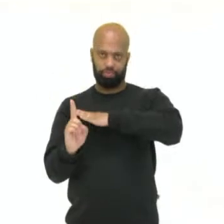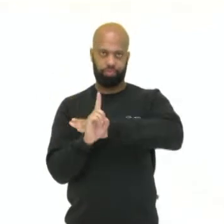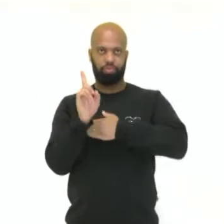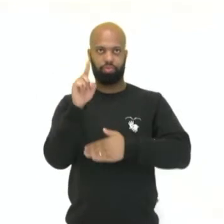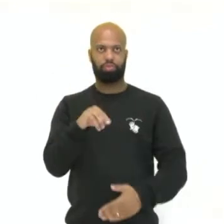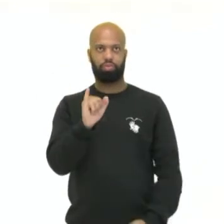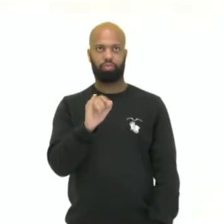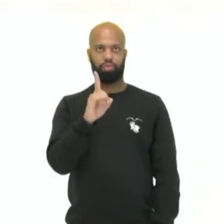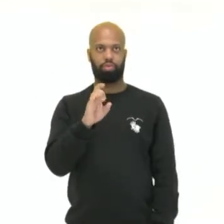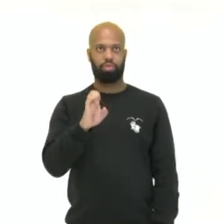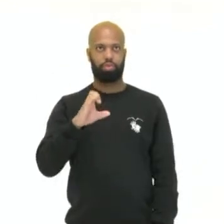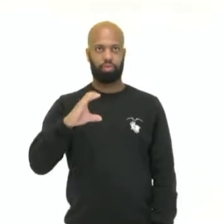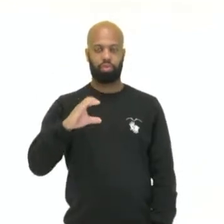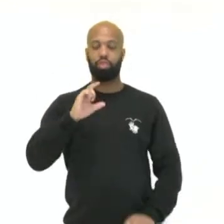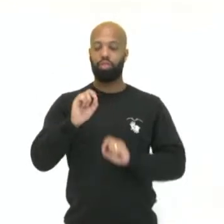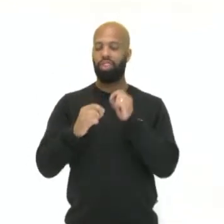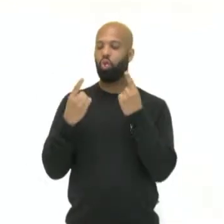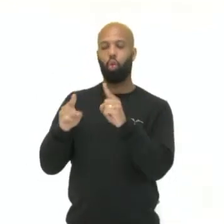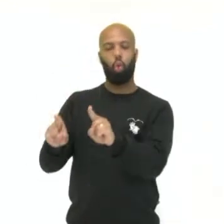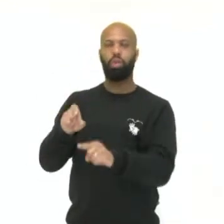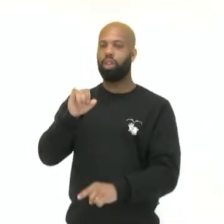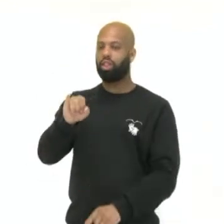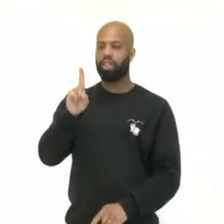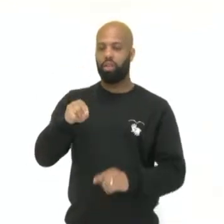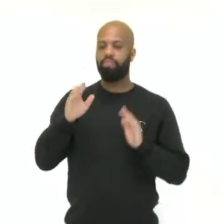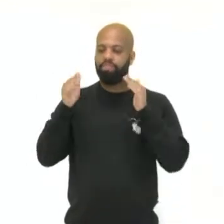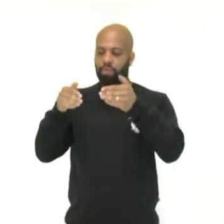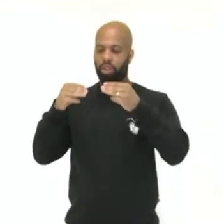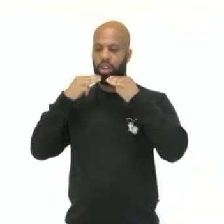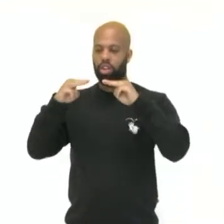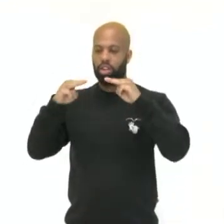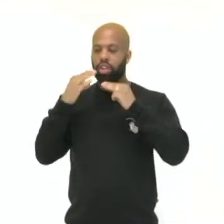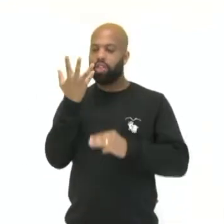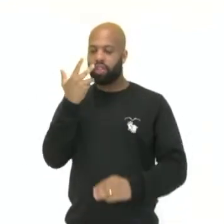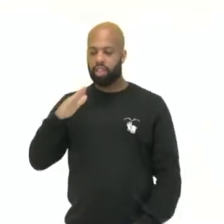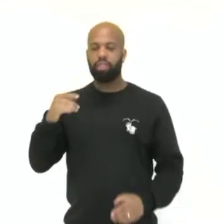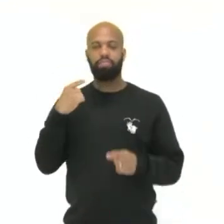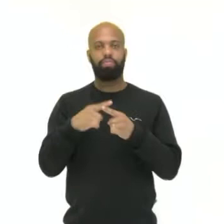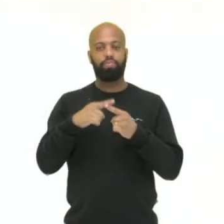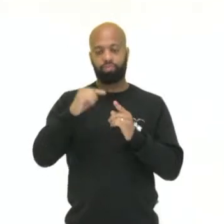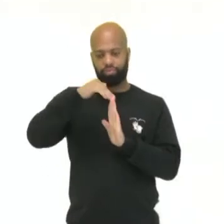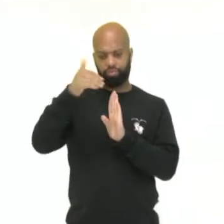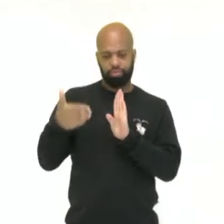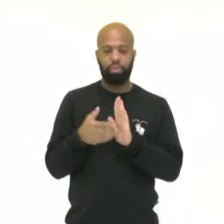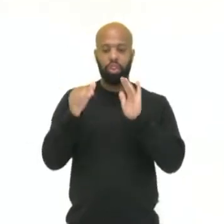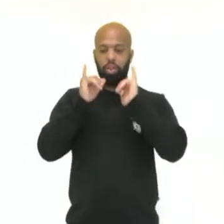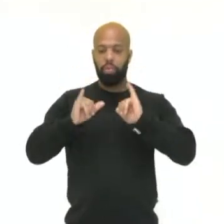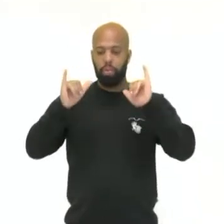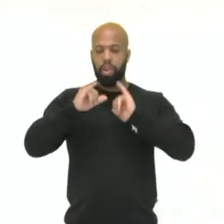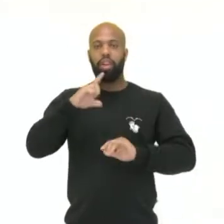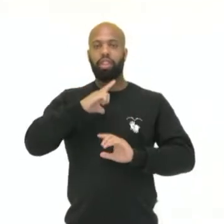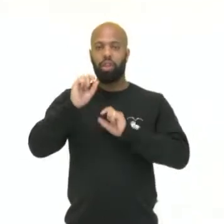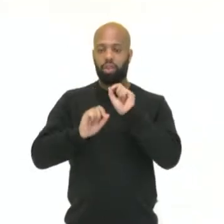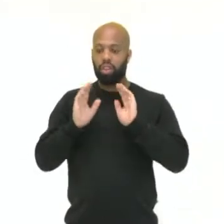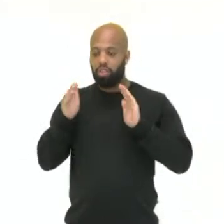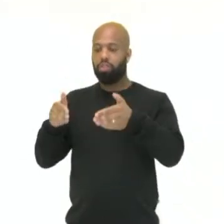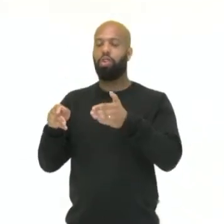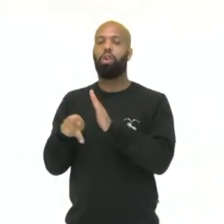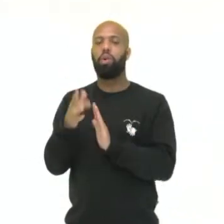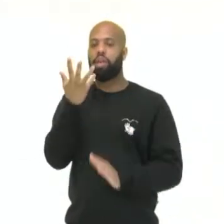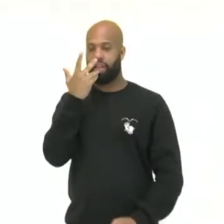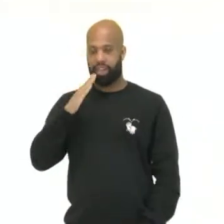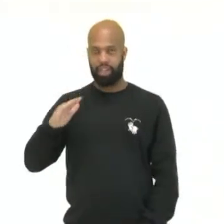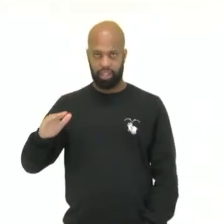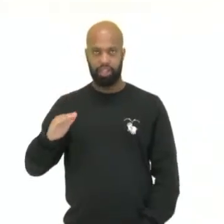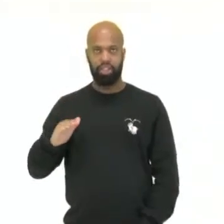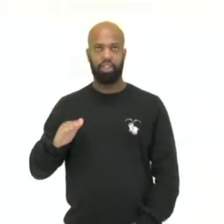qualquer propaganda dirigida às crianças. O IDEC entende que toda publicidade que tem o público infantil como